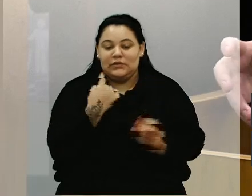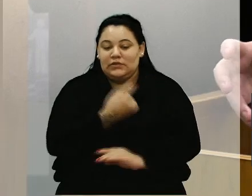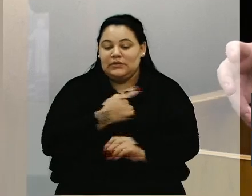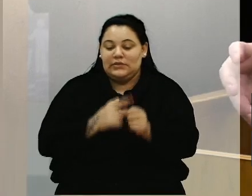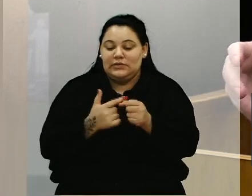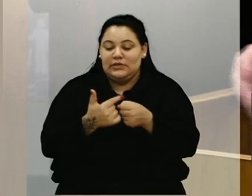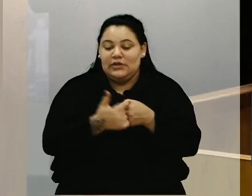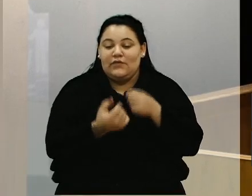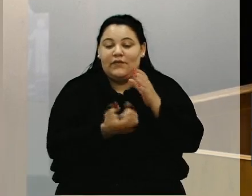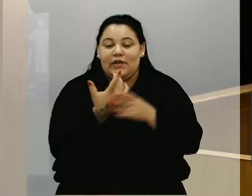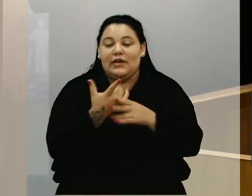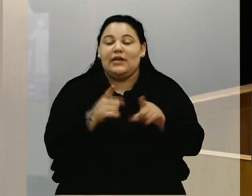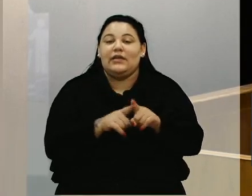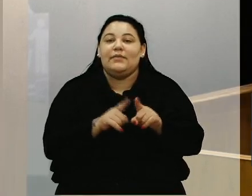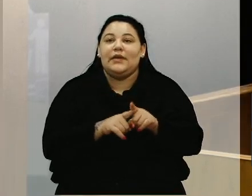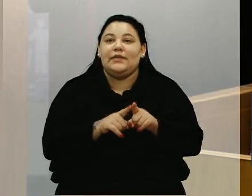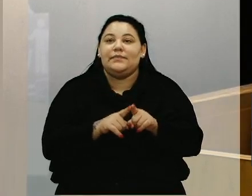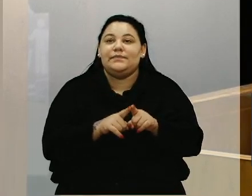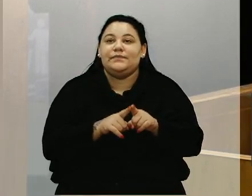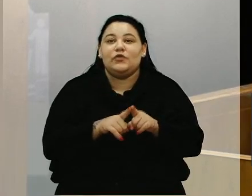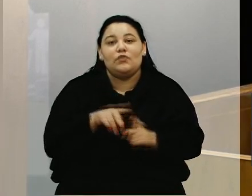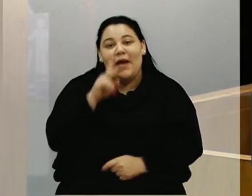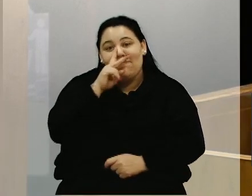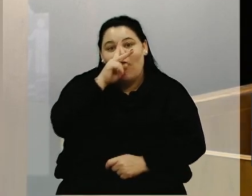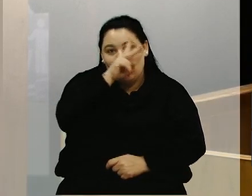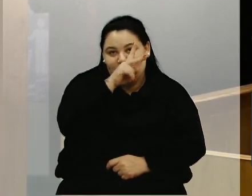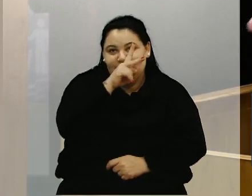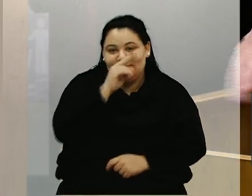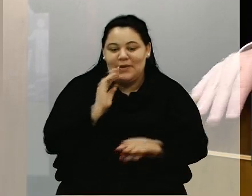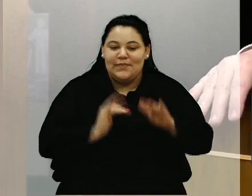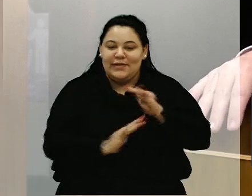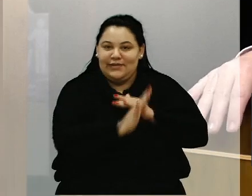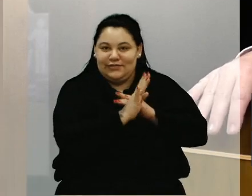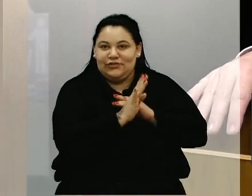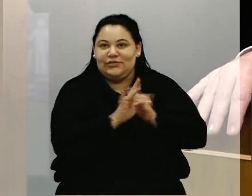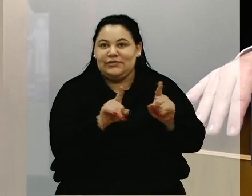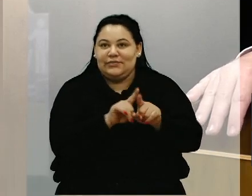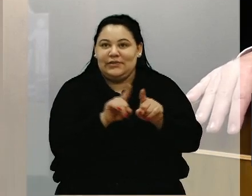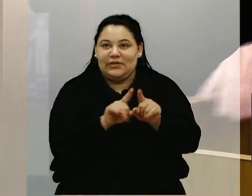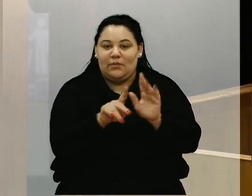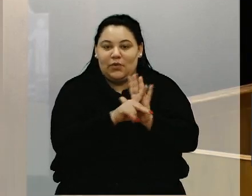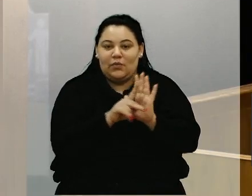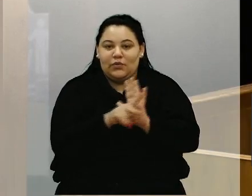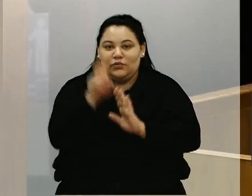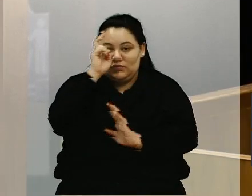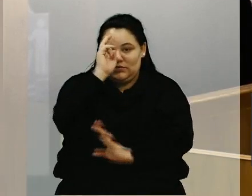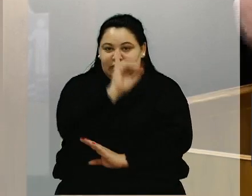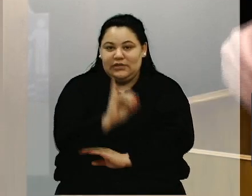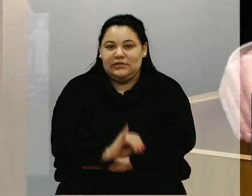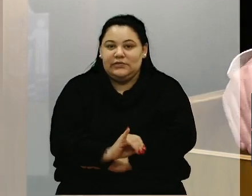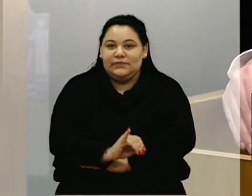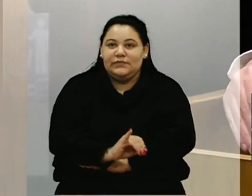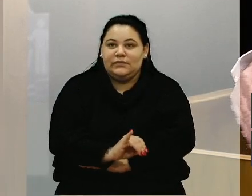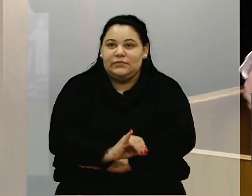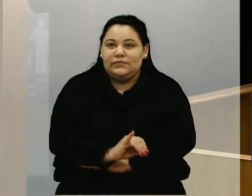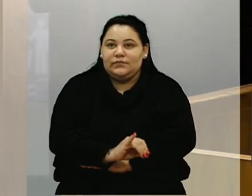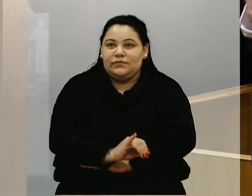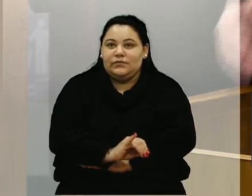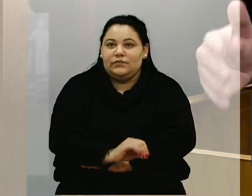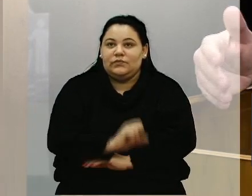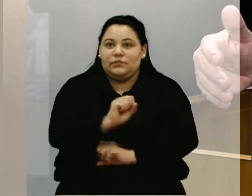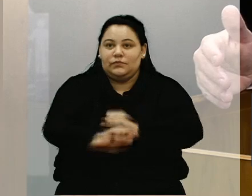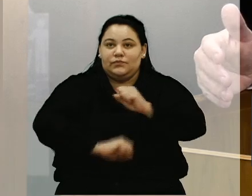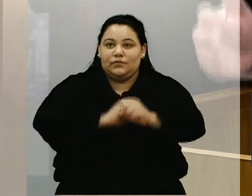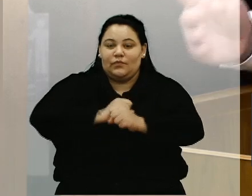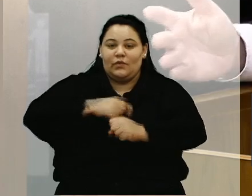também né, com a força imigrante, né, da imigração italiana. E ano que vem teremos a celebração daí do